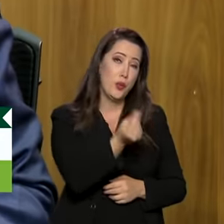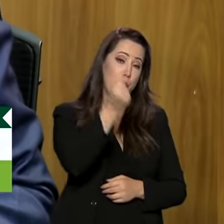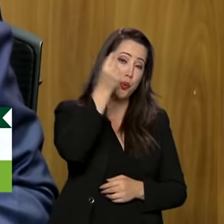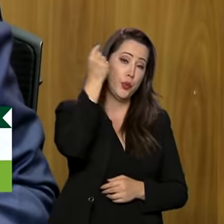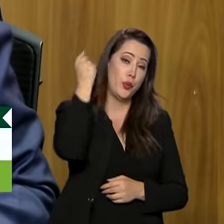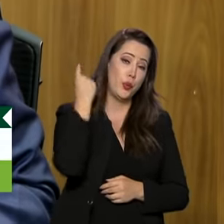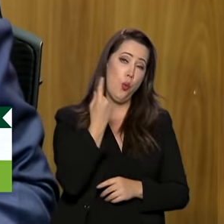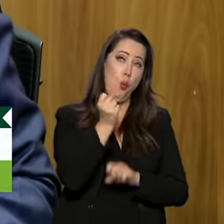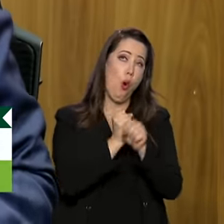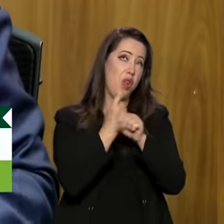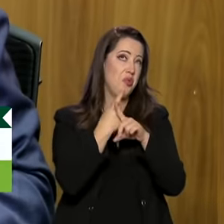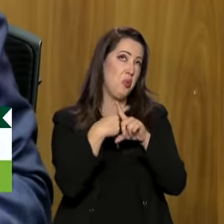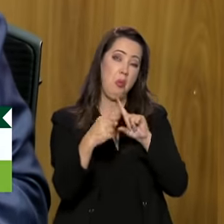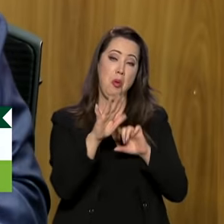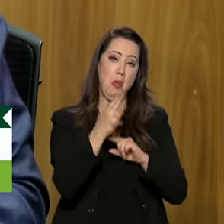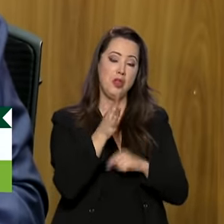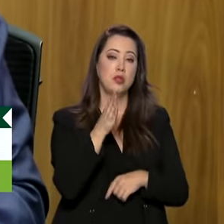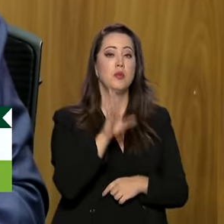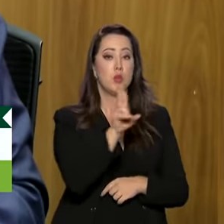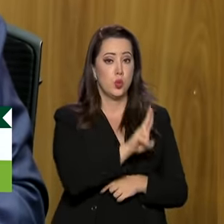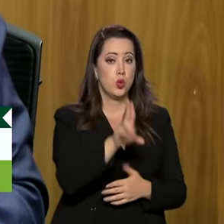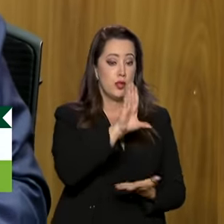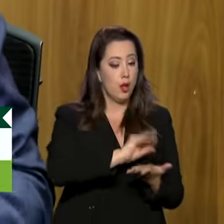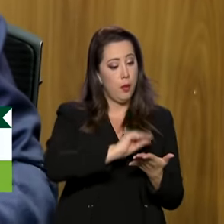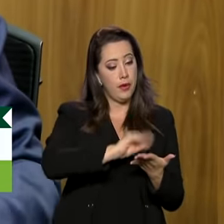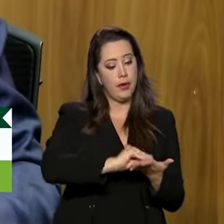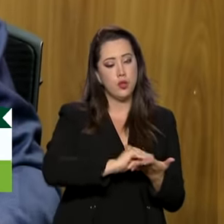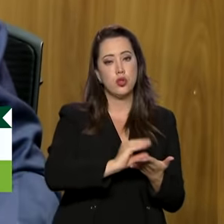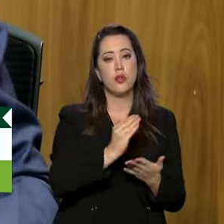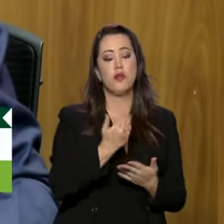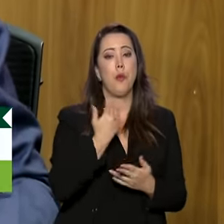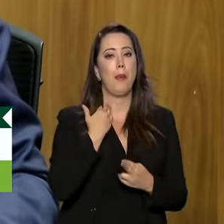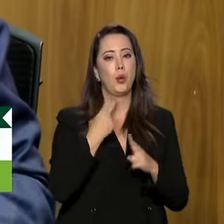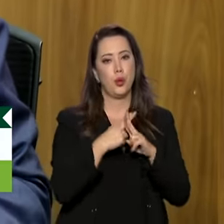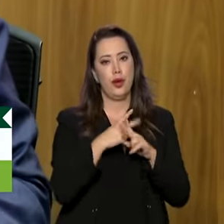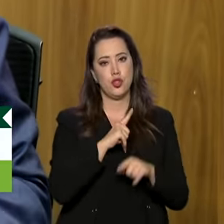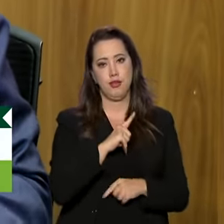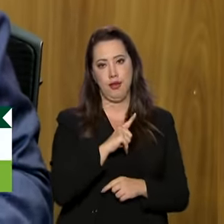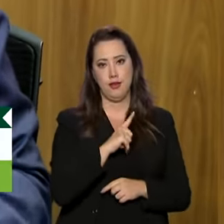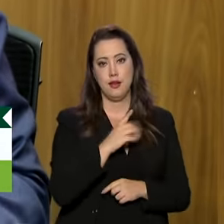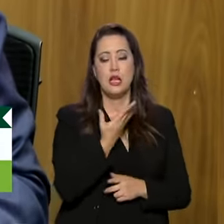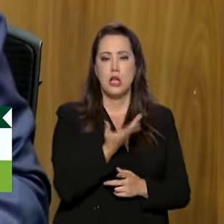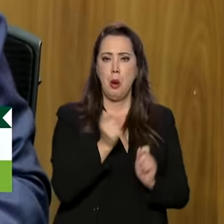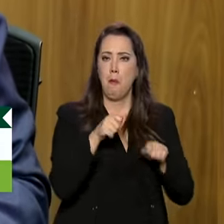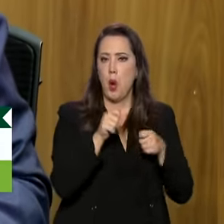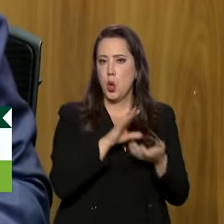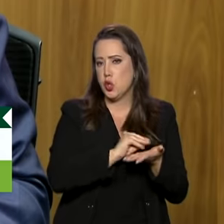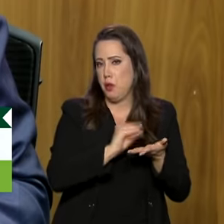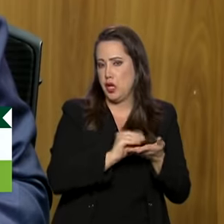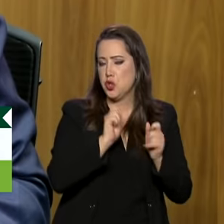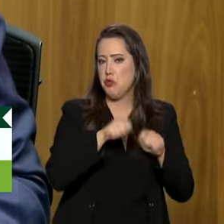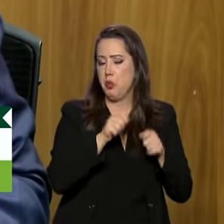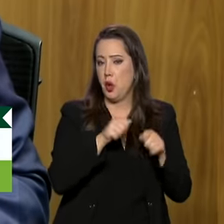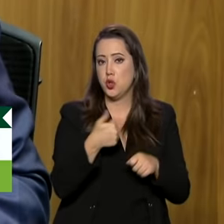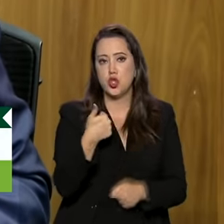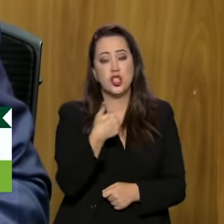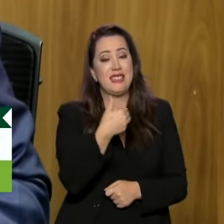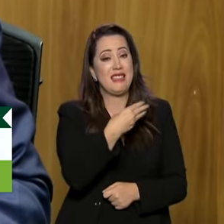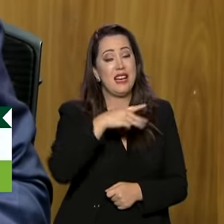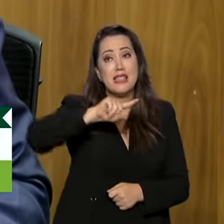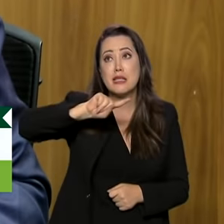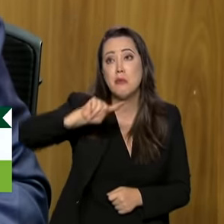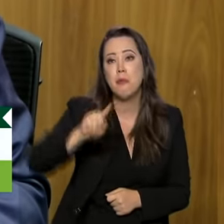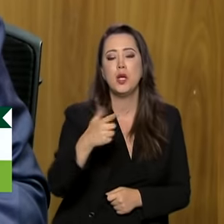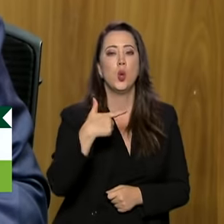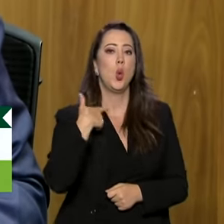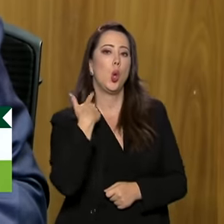nos últimos um ano e meio pelo aplicativo do caixa tem mas pode ser o aplicativo do caixa tem pode ser uma das 13 mil lotéricas